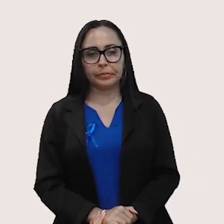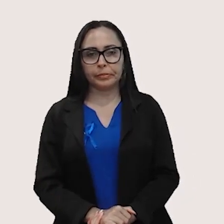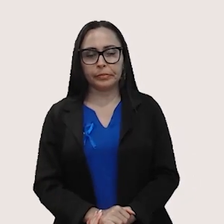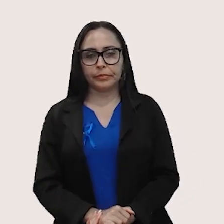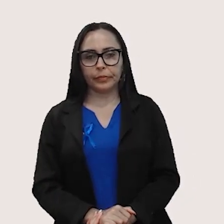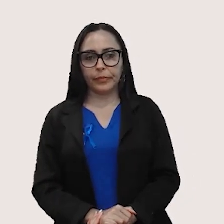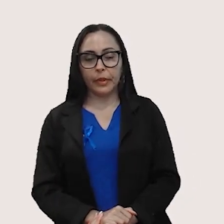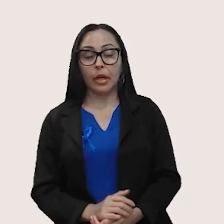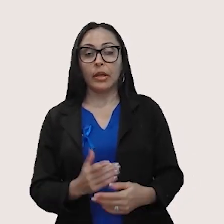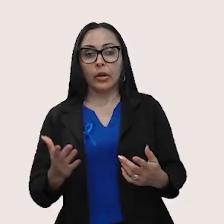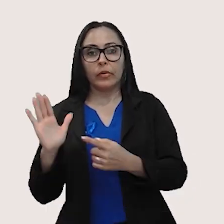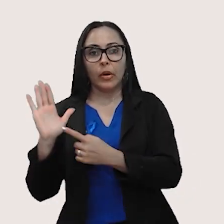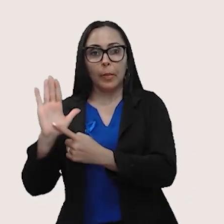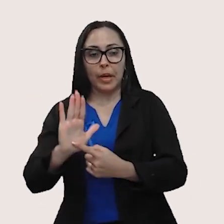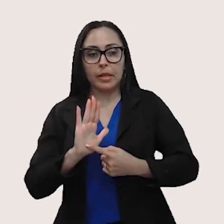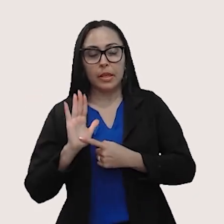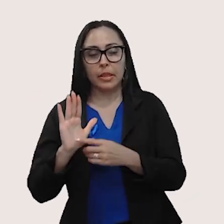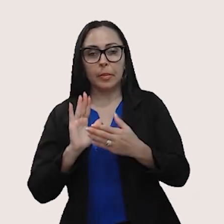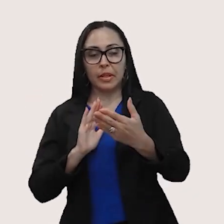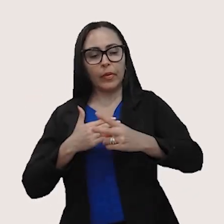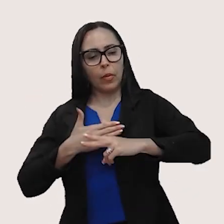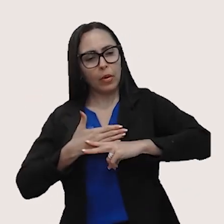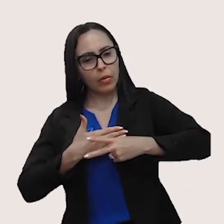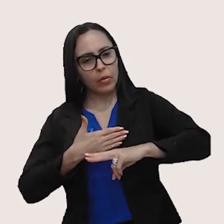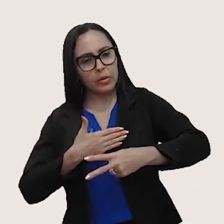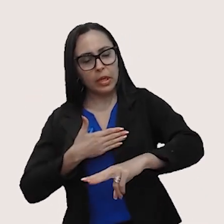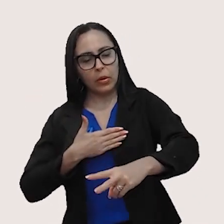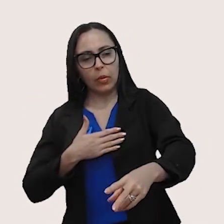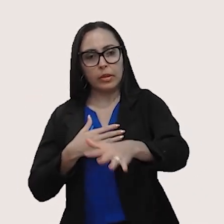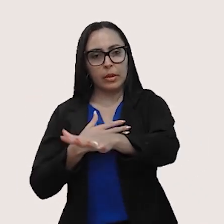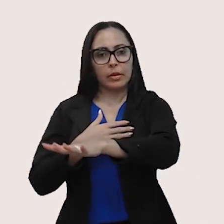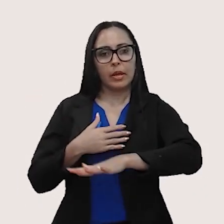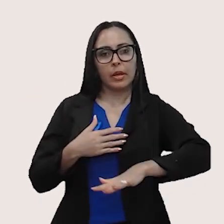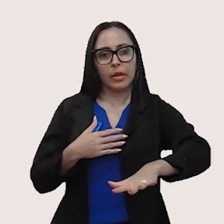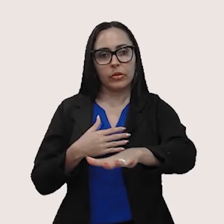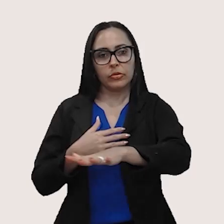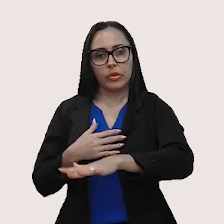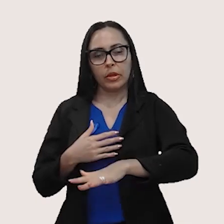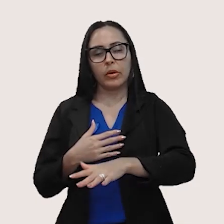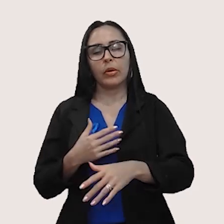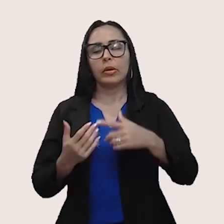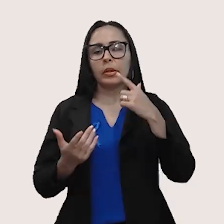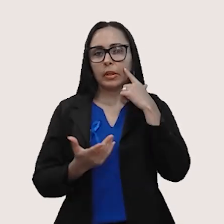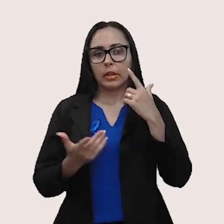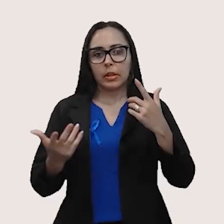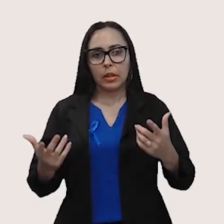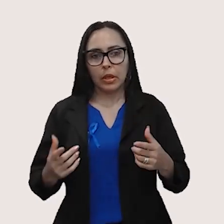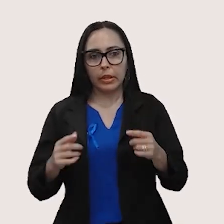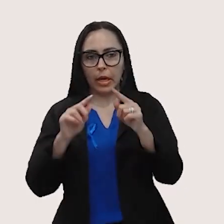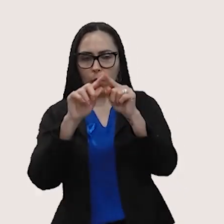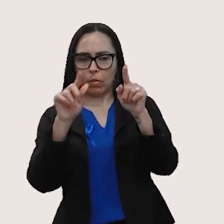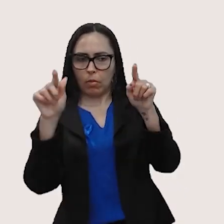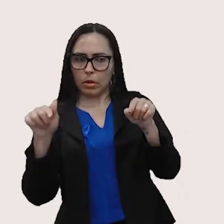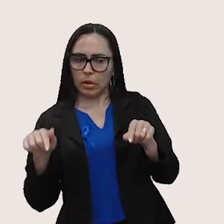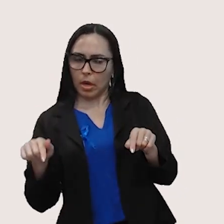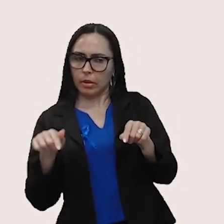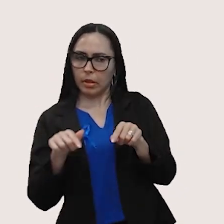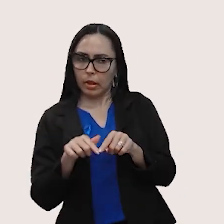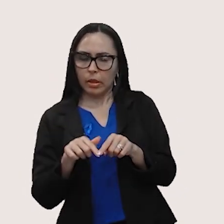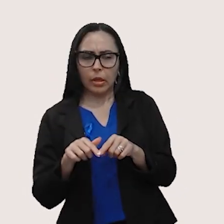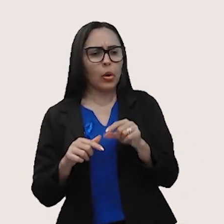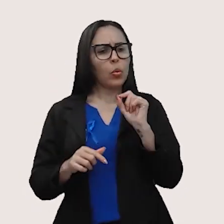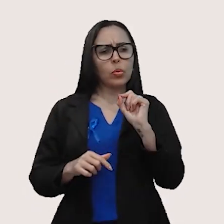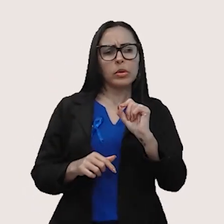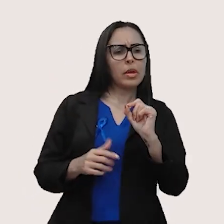você uma consequência da região retangular, que é a região quadrada. Então, o que é um quadrado, professor?